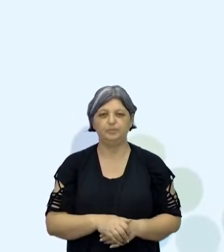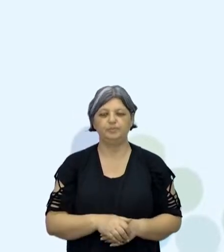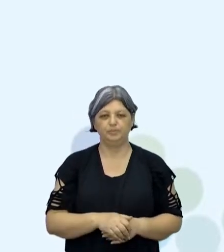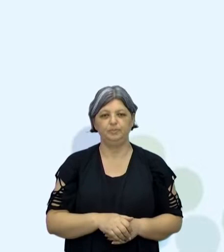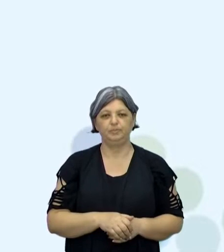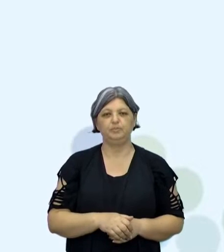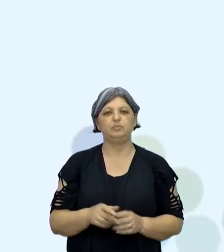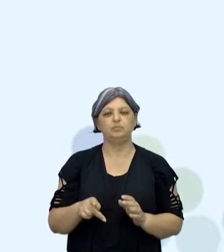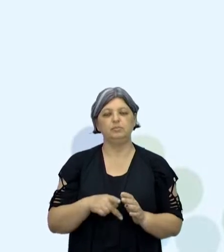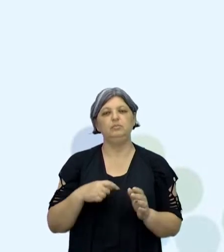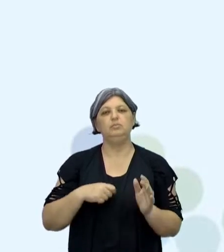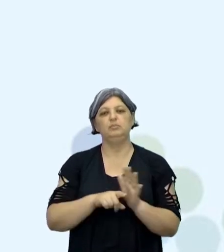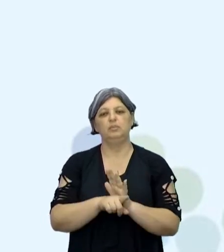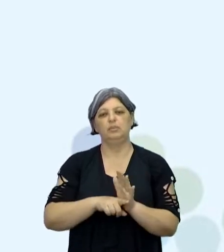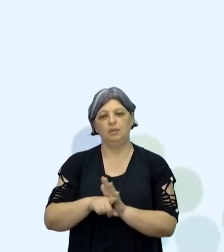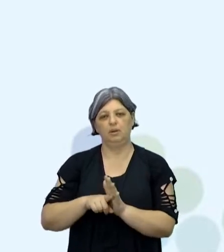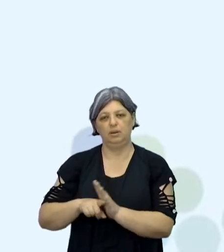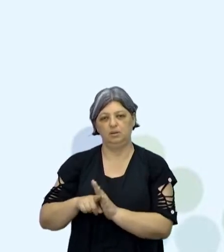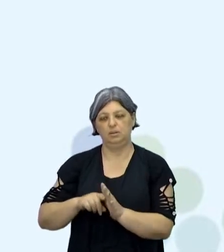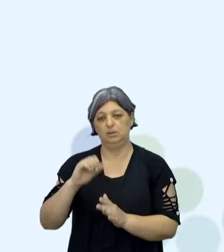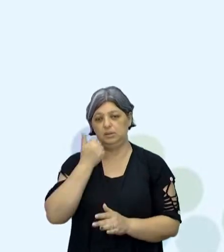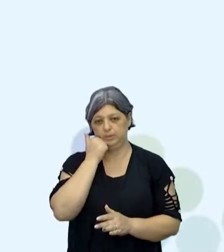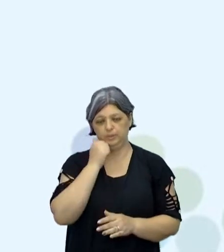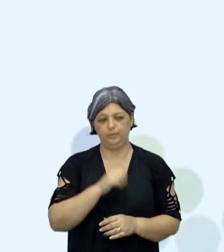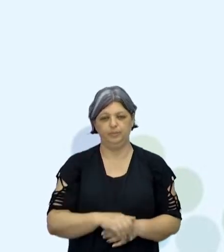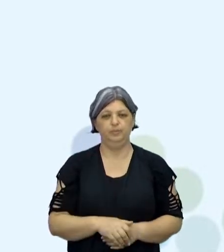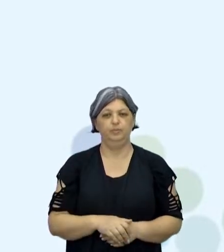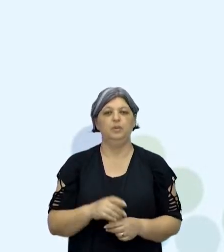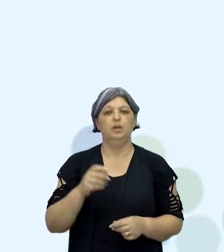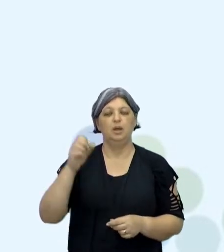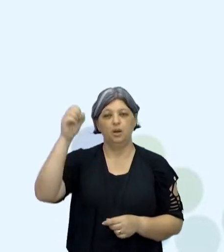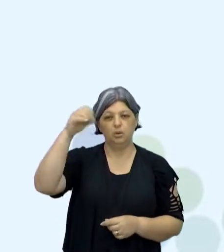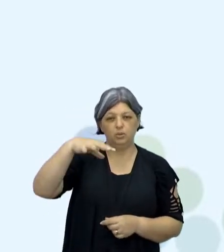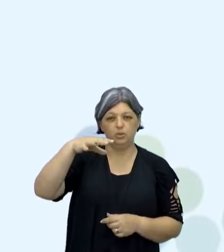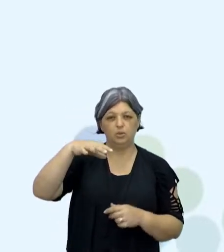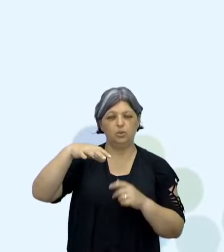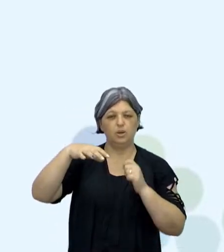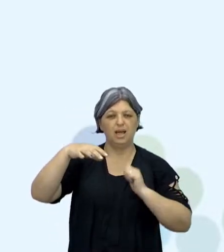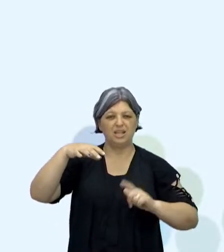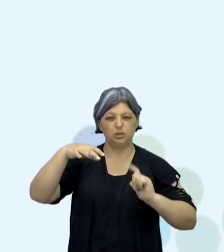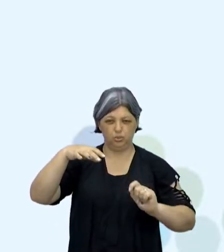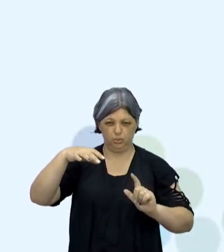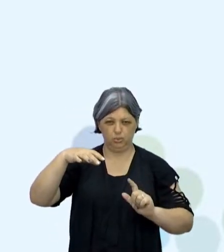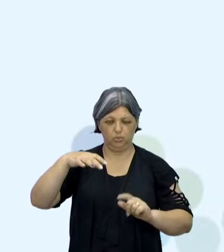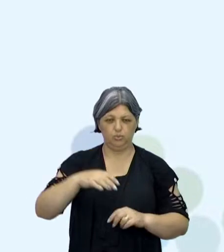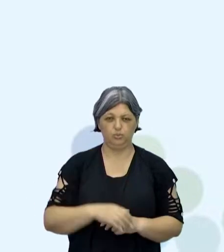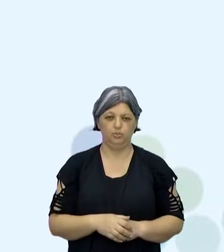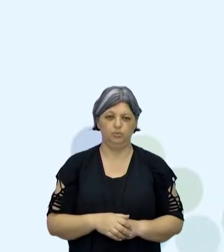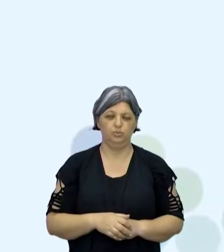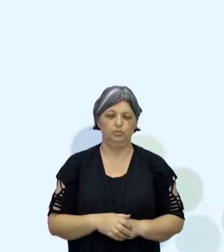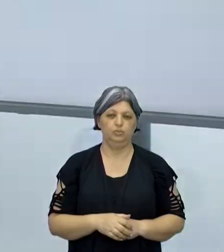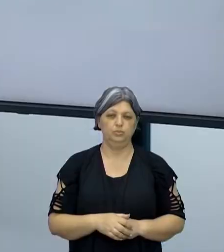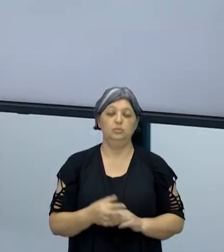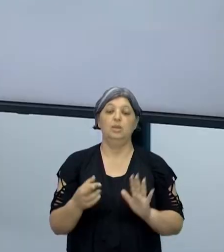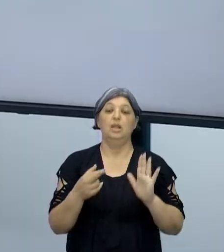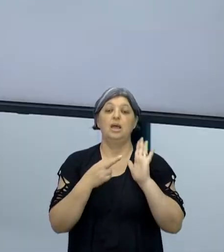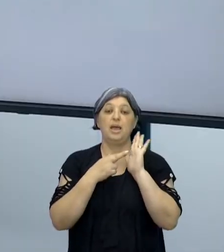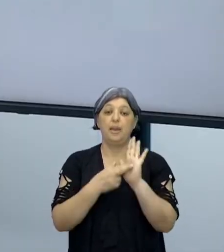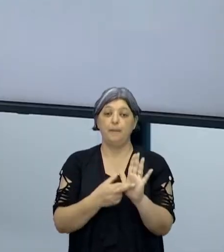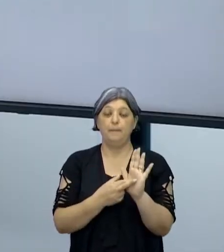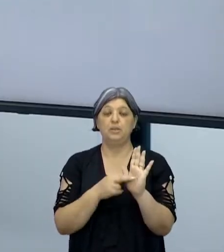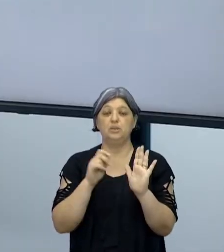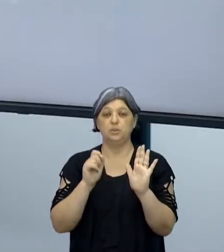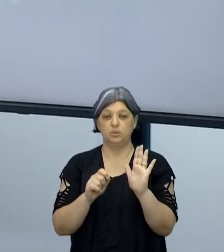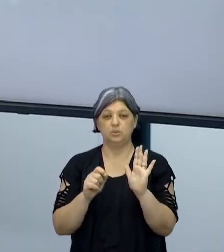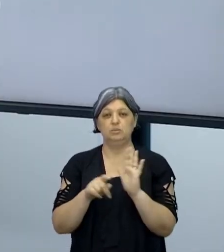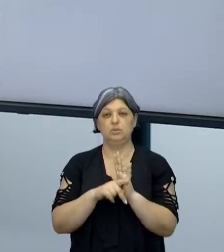a investigação científica. E a lâmpada azul, que está aparecendo na tela, que representa para a gente